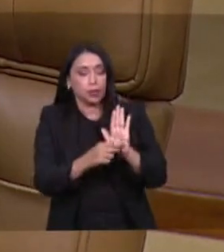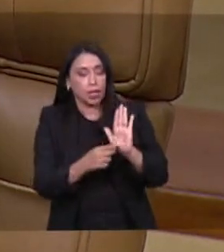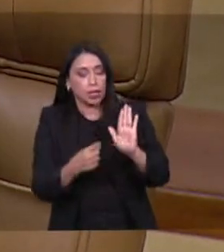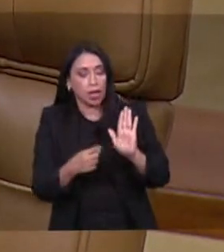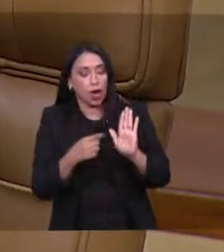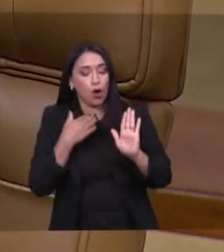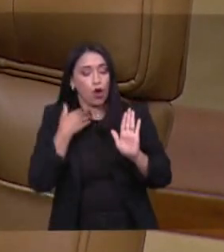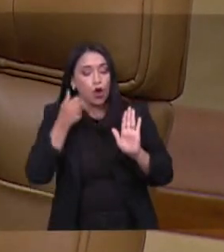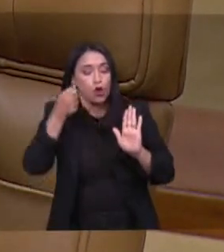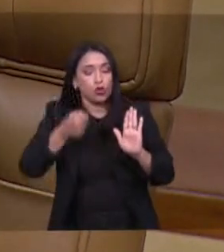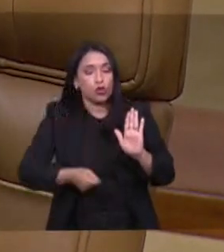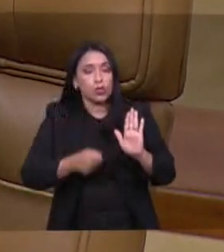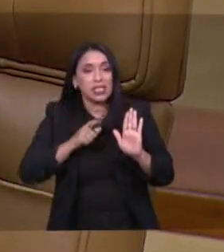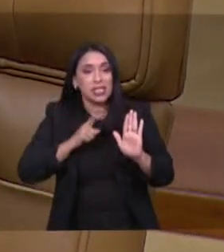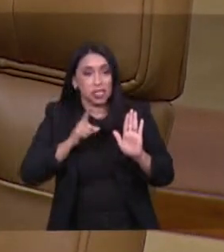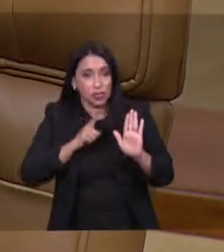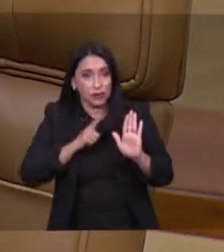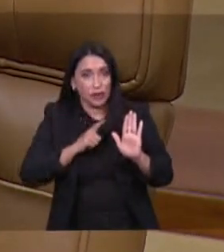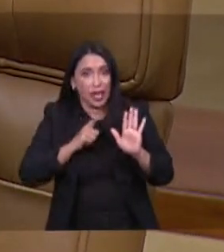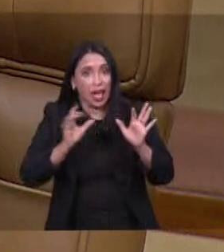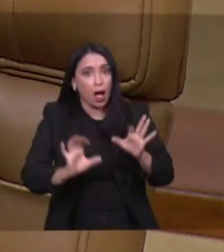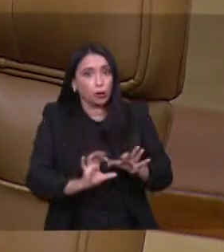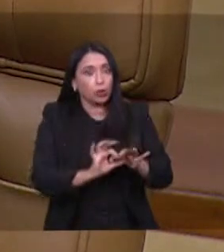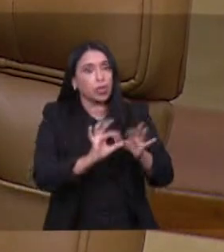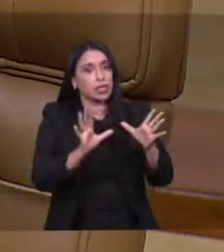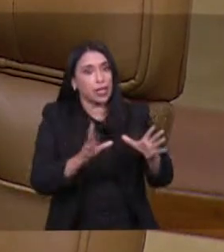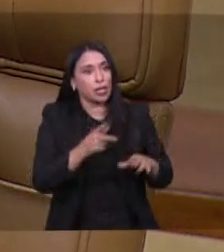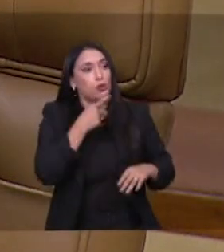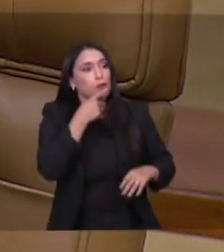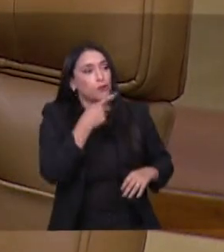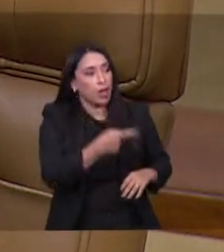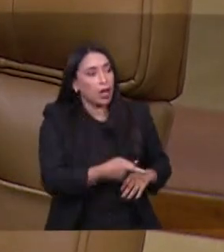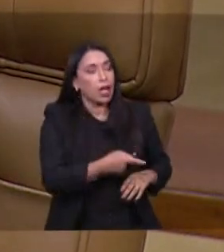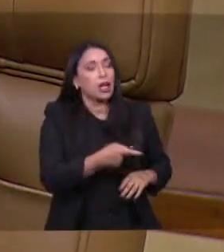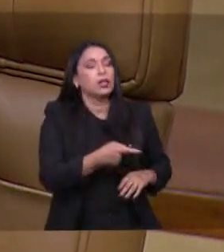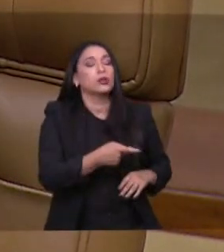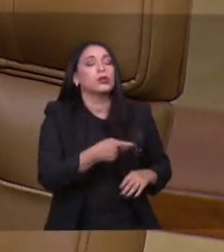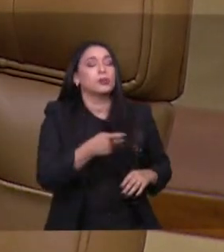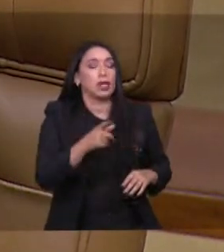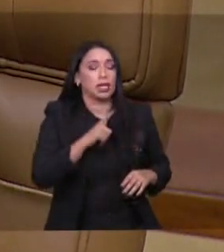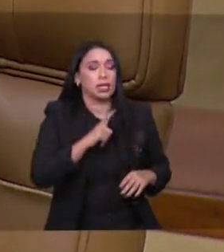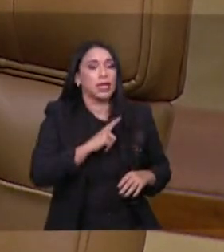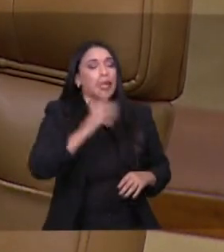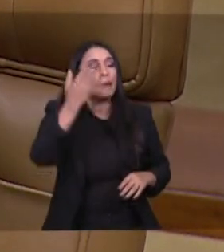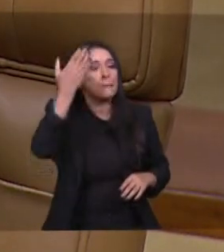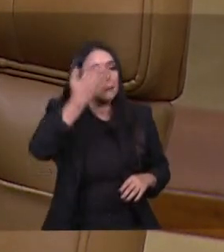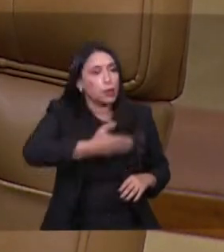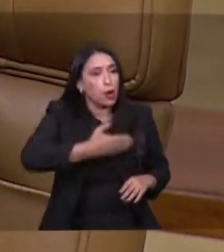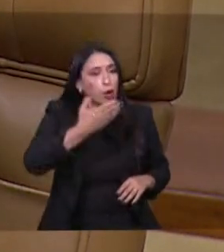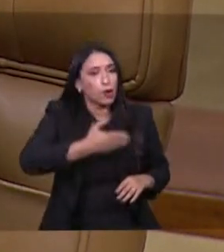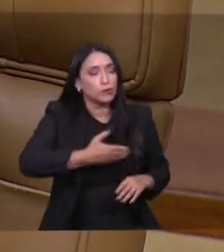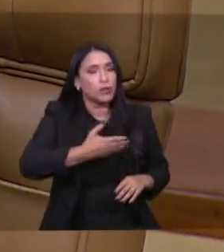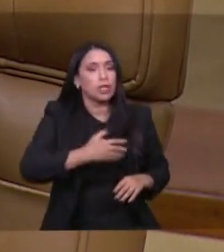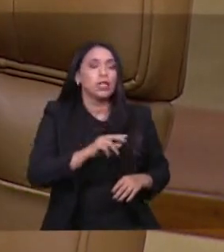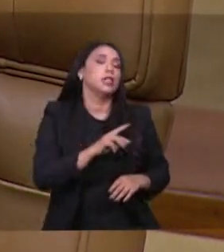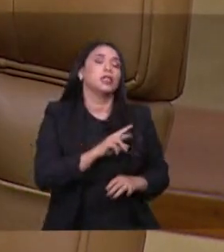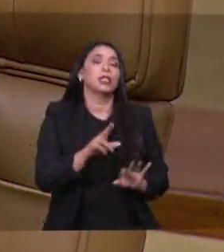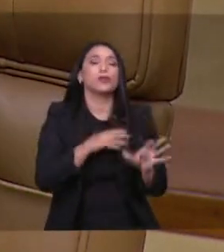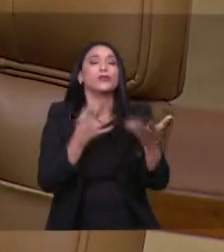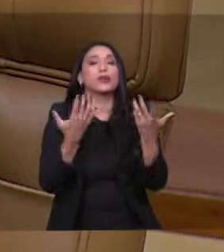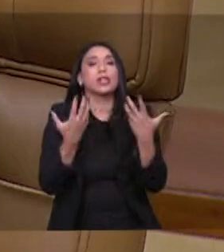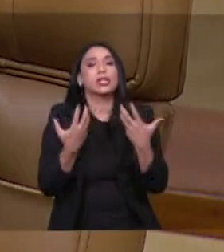que tiver autorizado ou determinado a produção da prova declarada